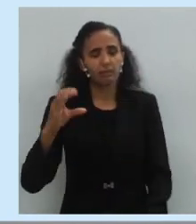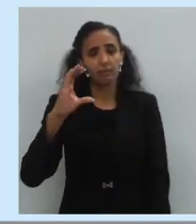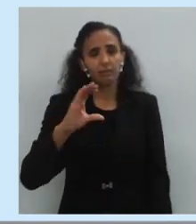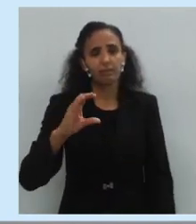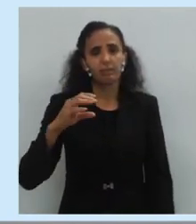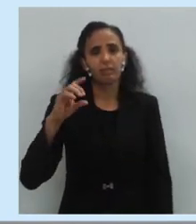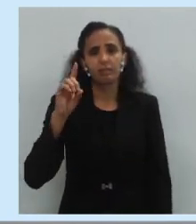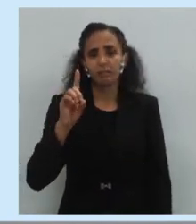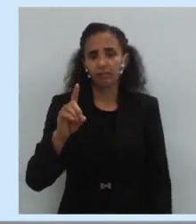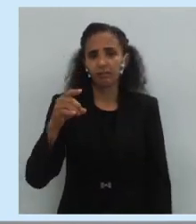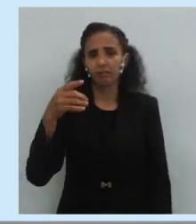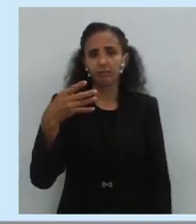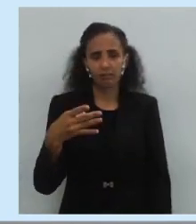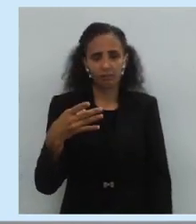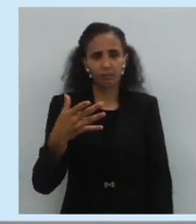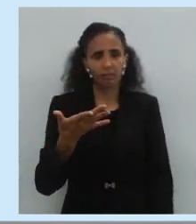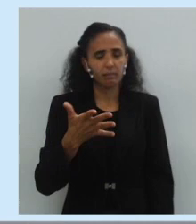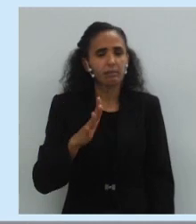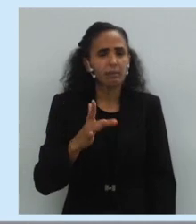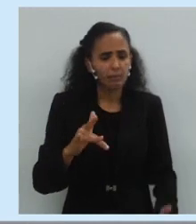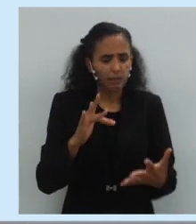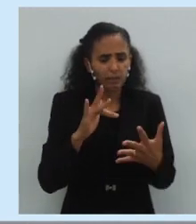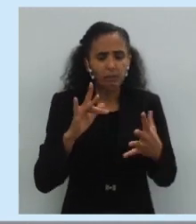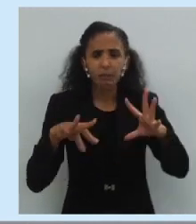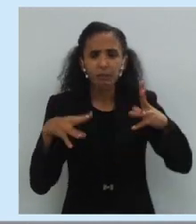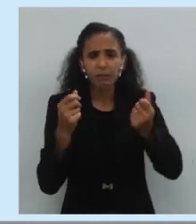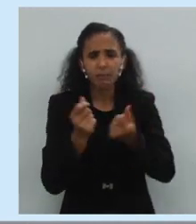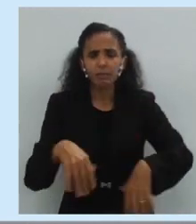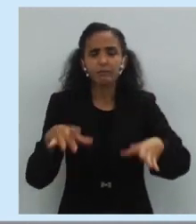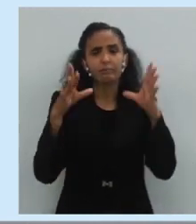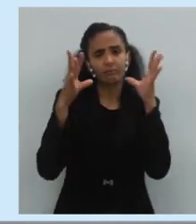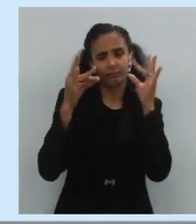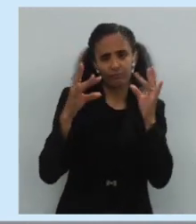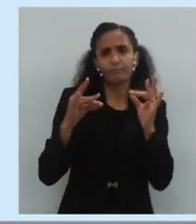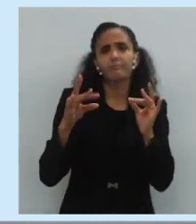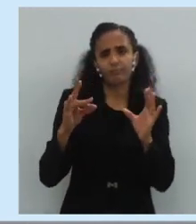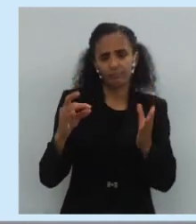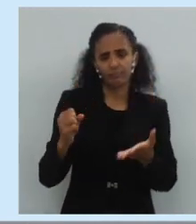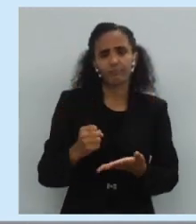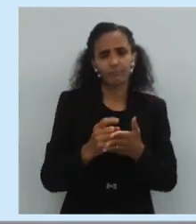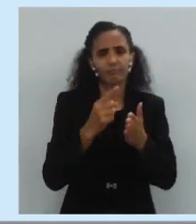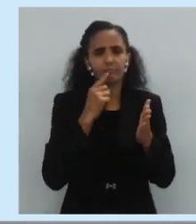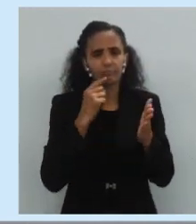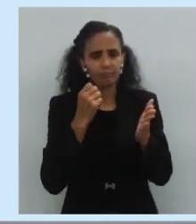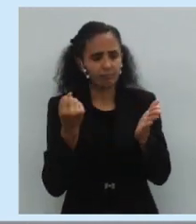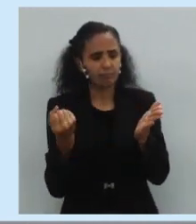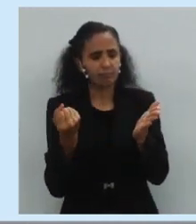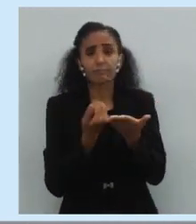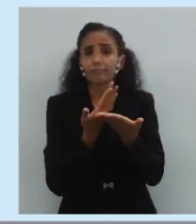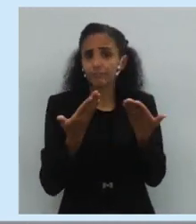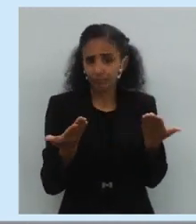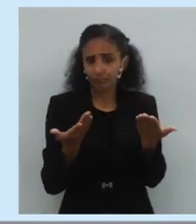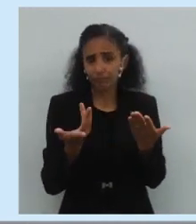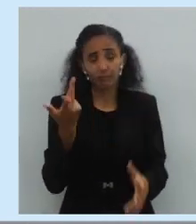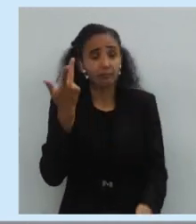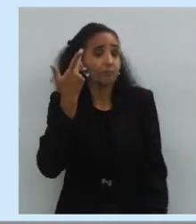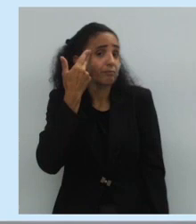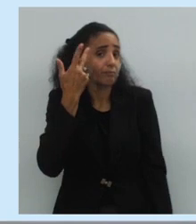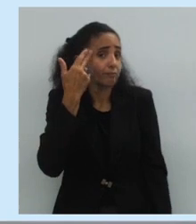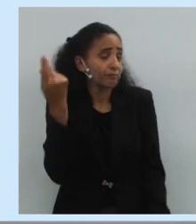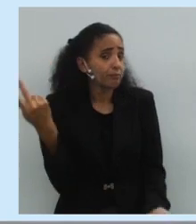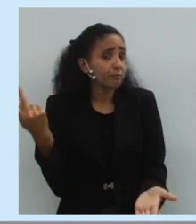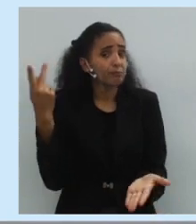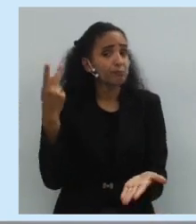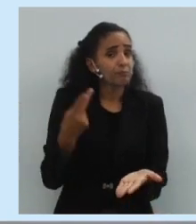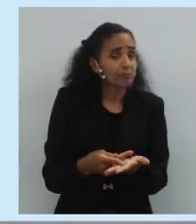uma contagem de CD4 de 500 a 1000 células por microlitro de sangue. Ou